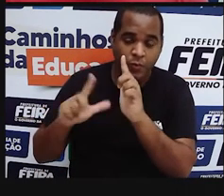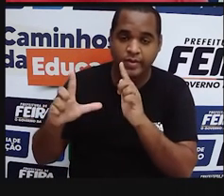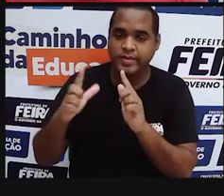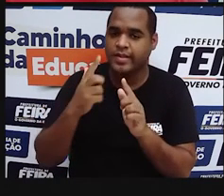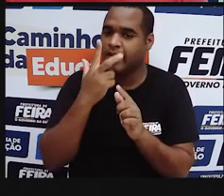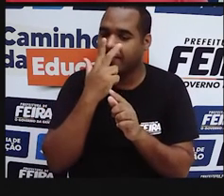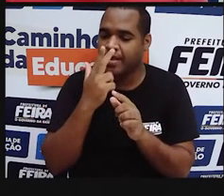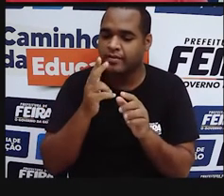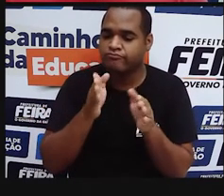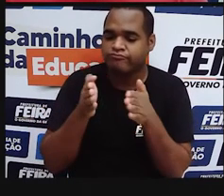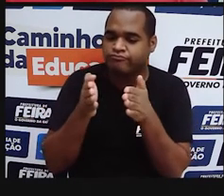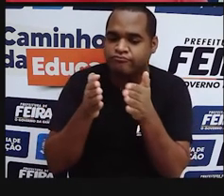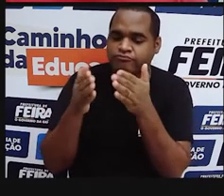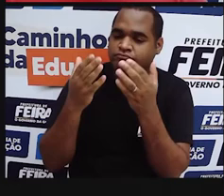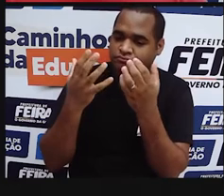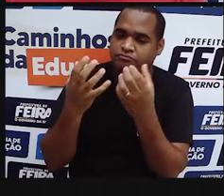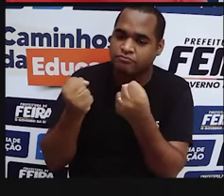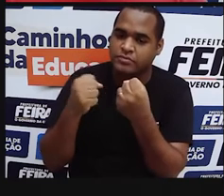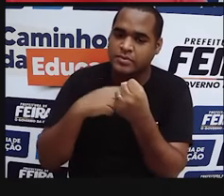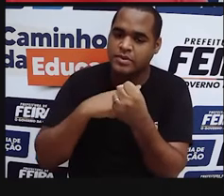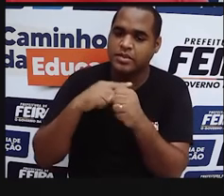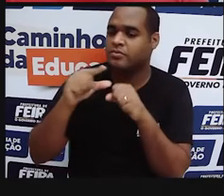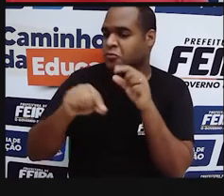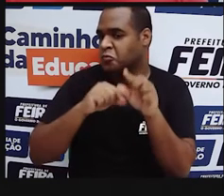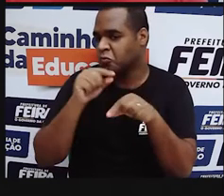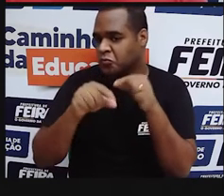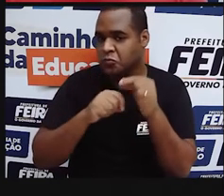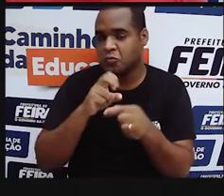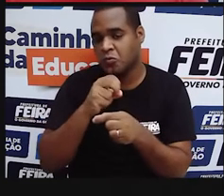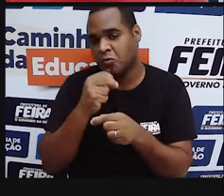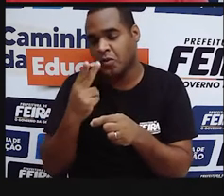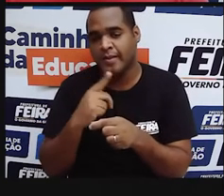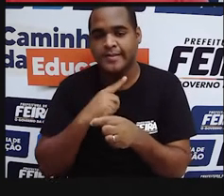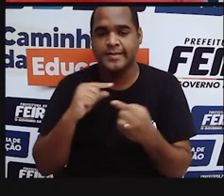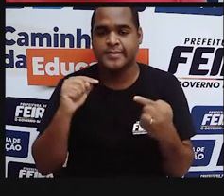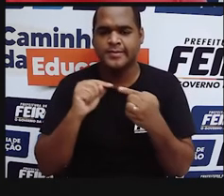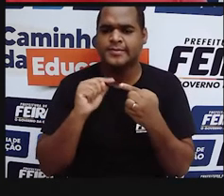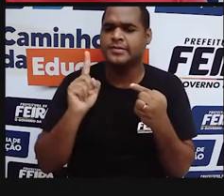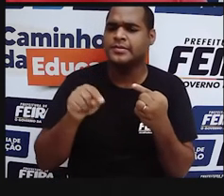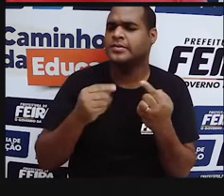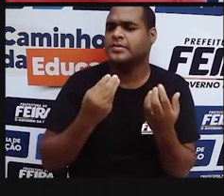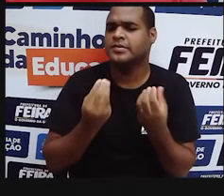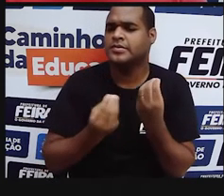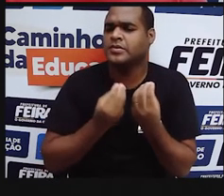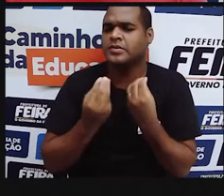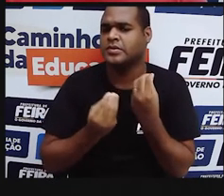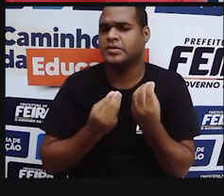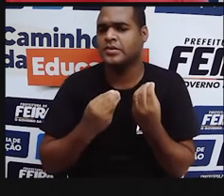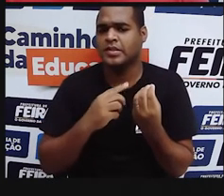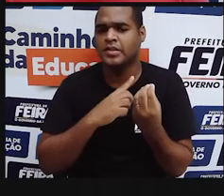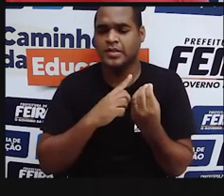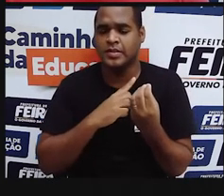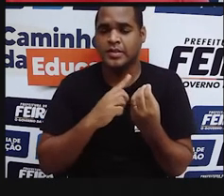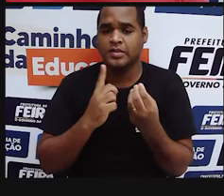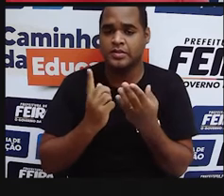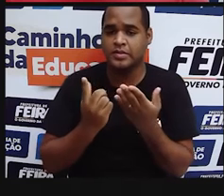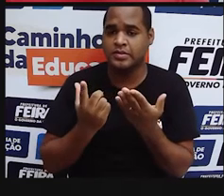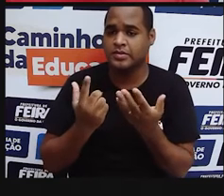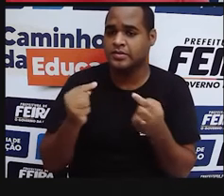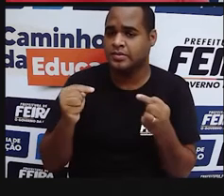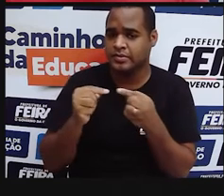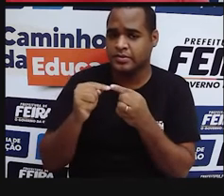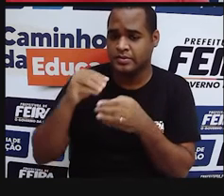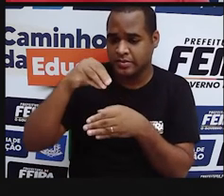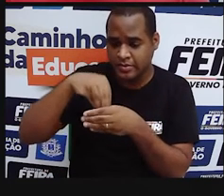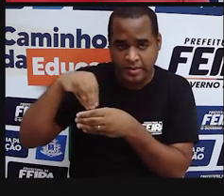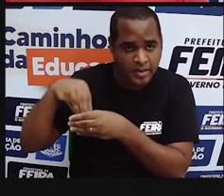pessoas tenham acesso à escolha e que isso seja feito de um modo pelo